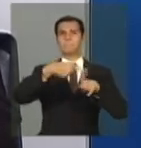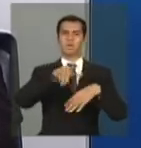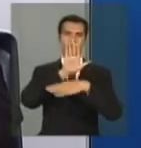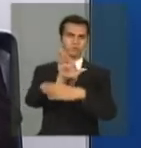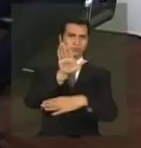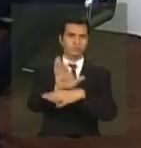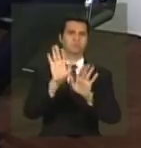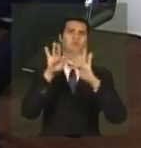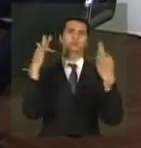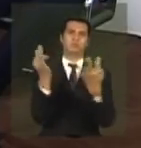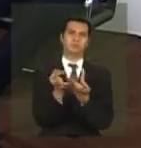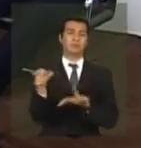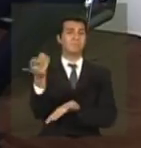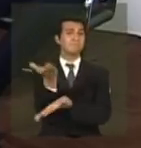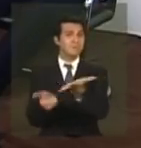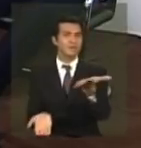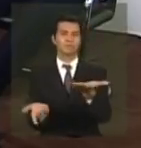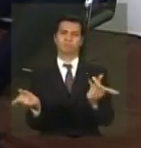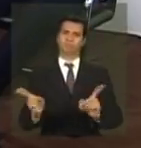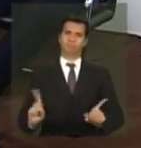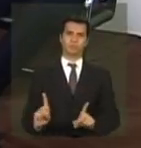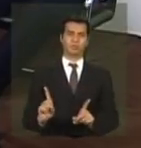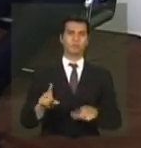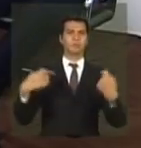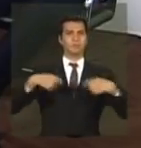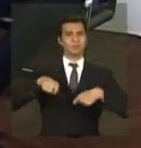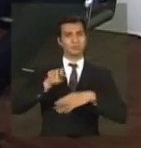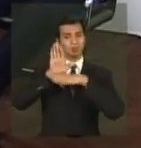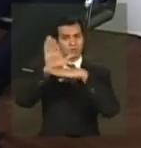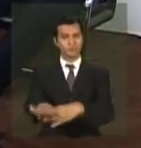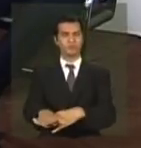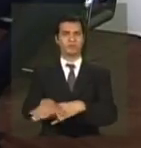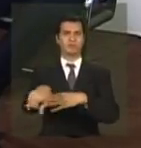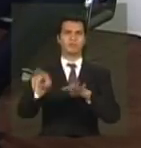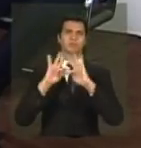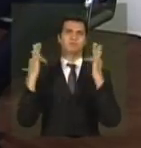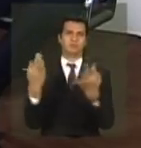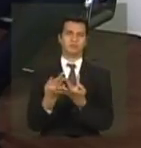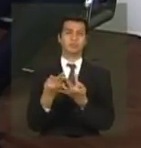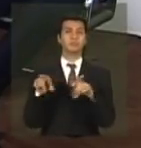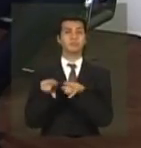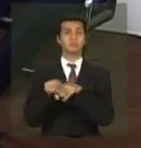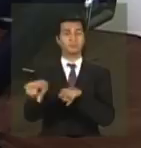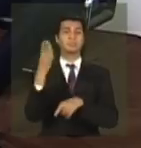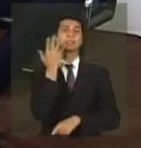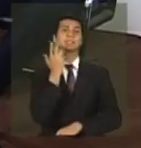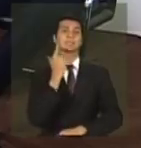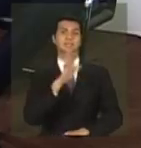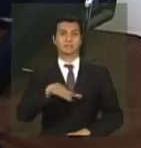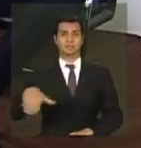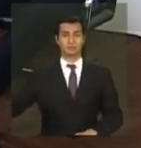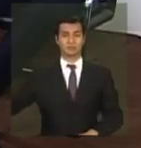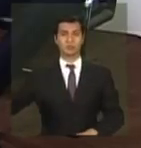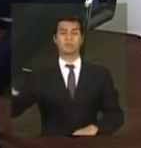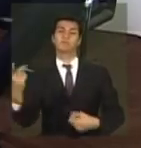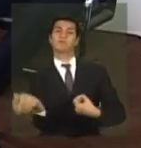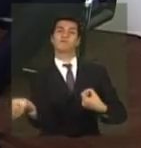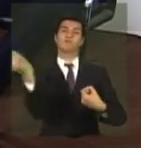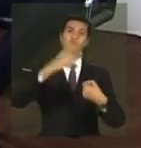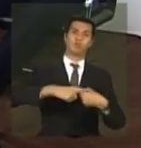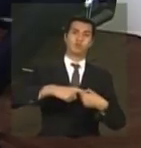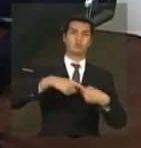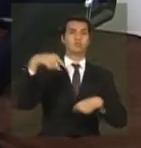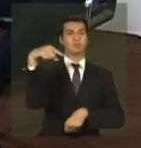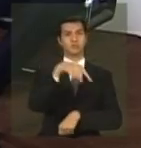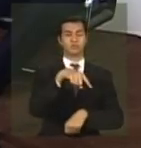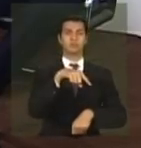Resgate. E exatamente, resgate e, ao mesmo tempo, recoloque essa pessoa num